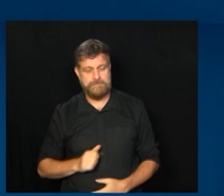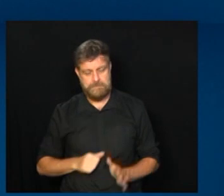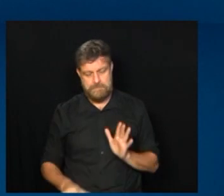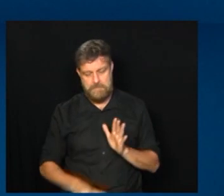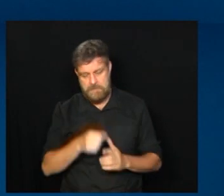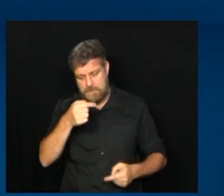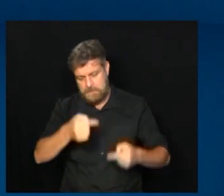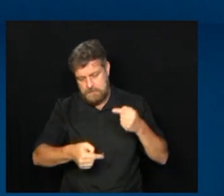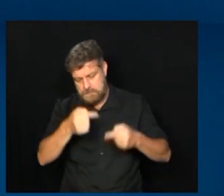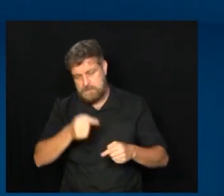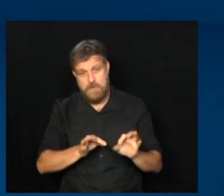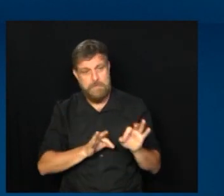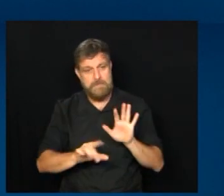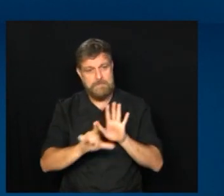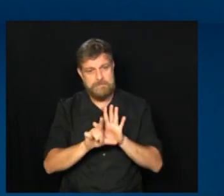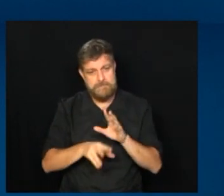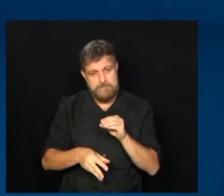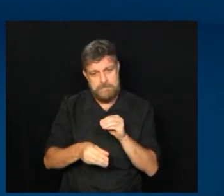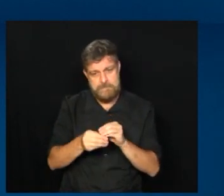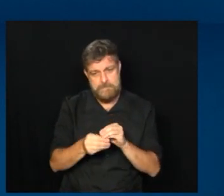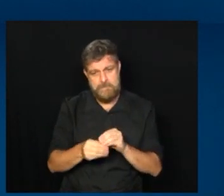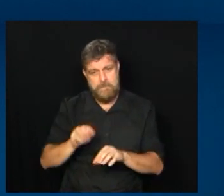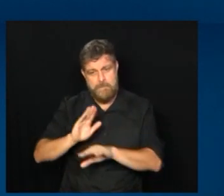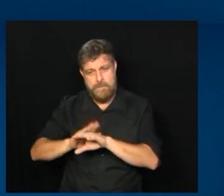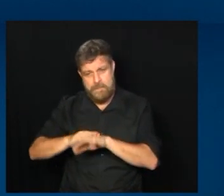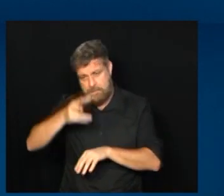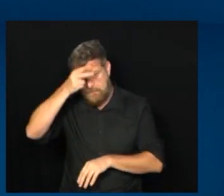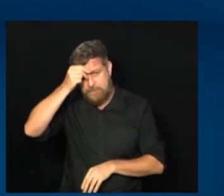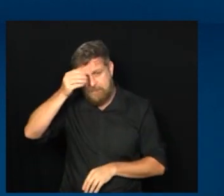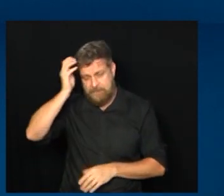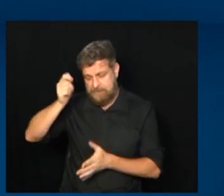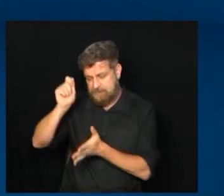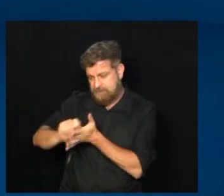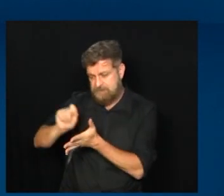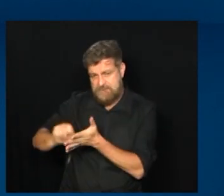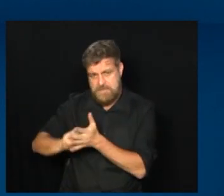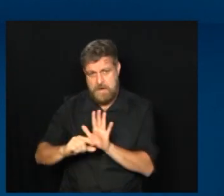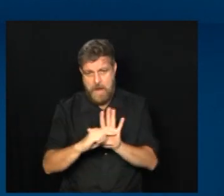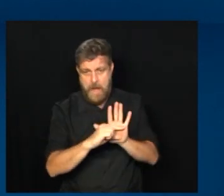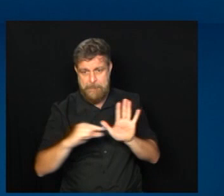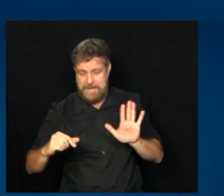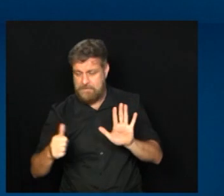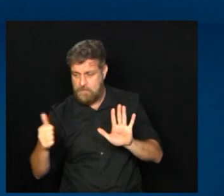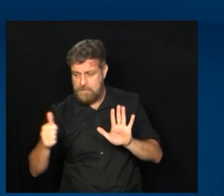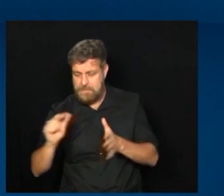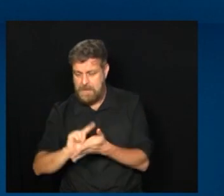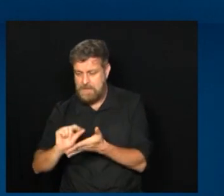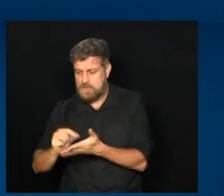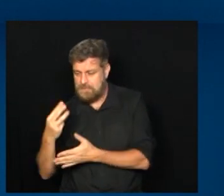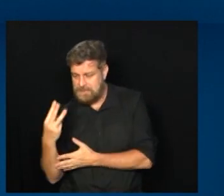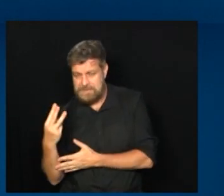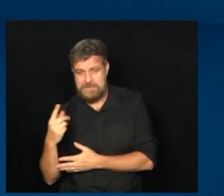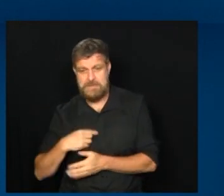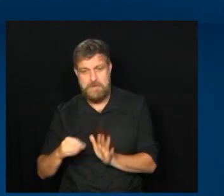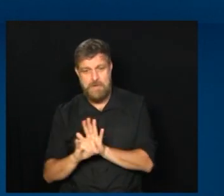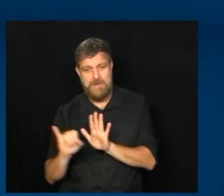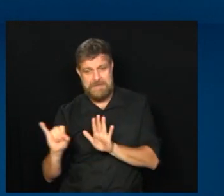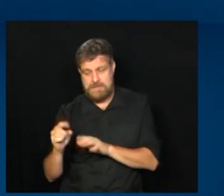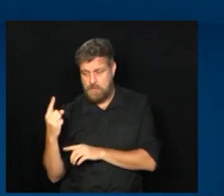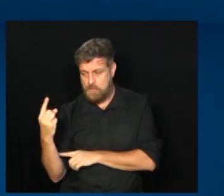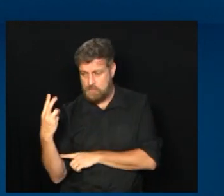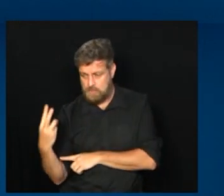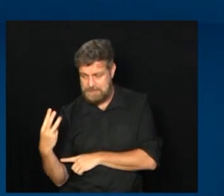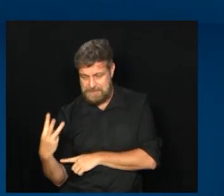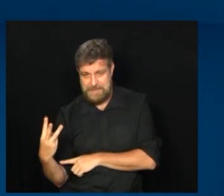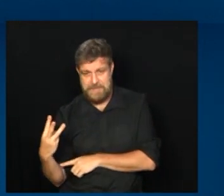será votado o projeto de lei complementar de autoria do prefeito, que altera o parágrafo 1º do artigo 3º, incisos 1, 2